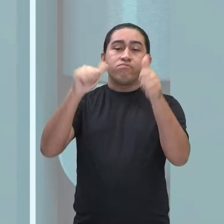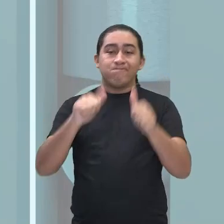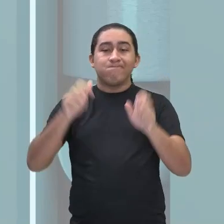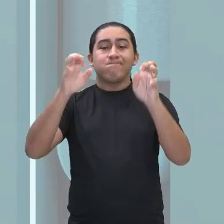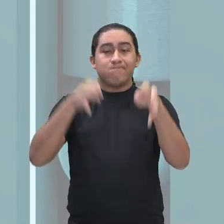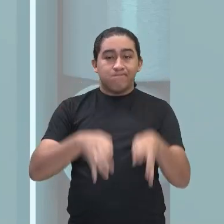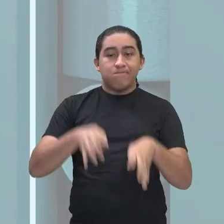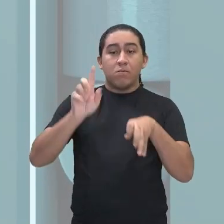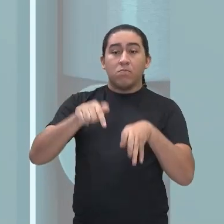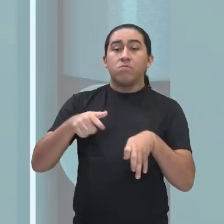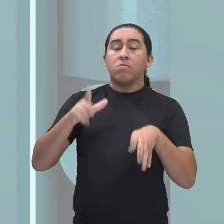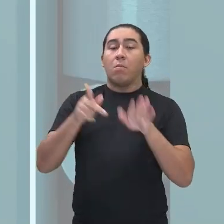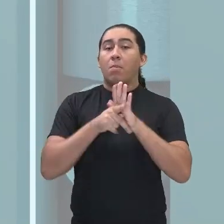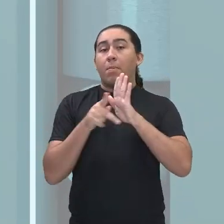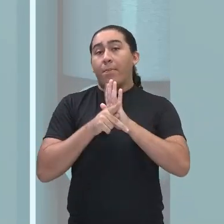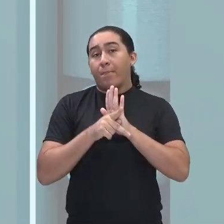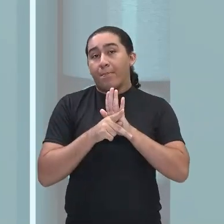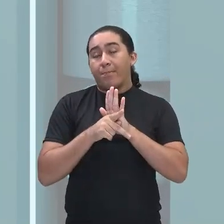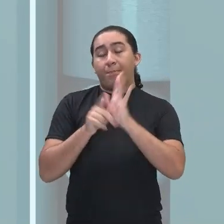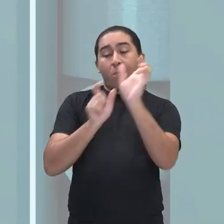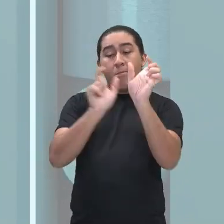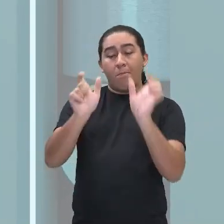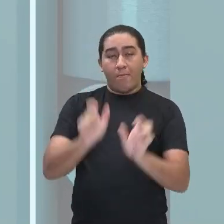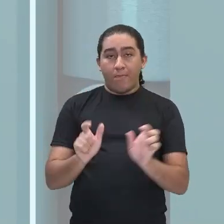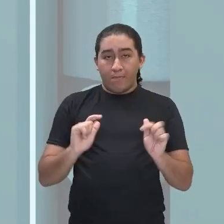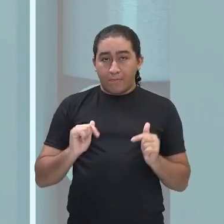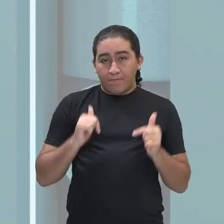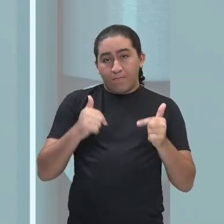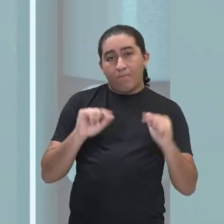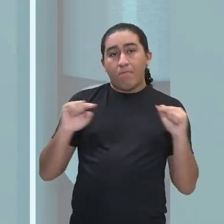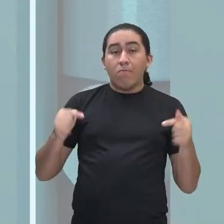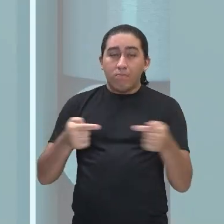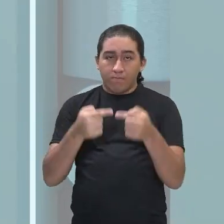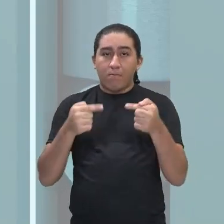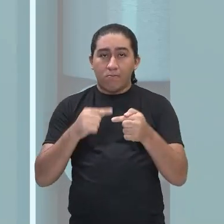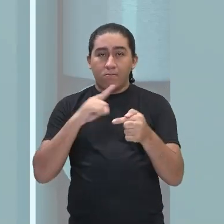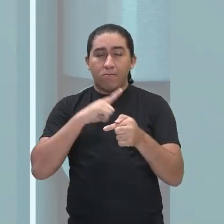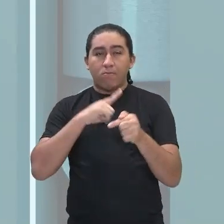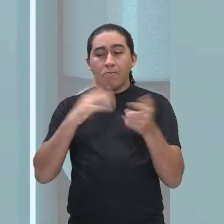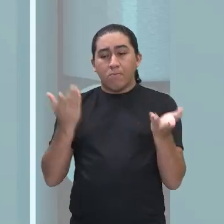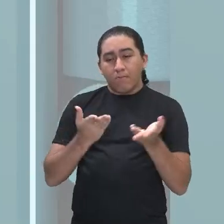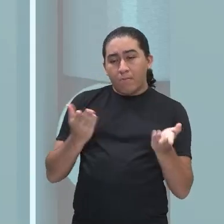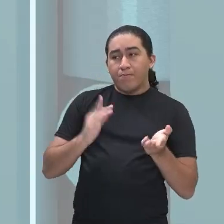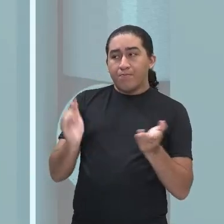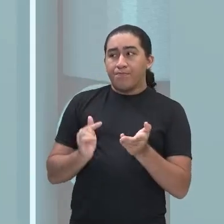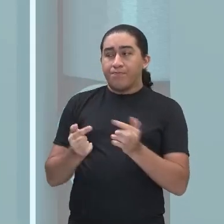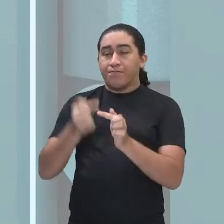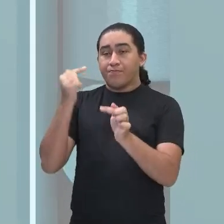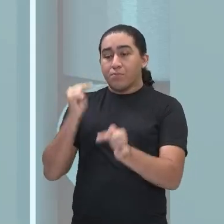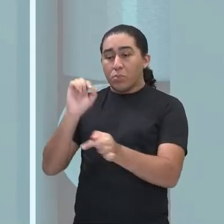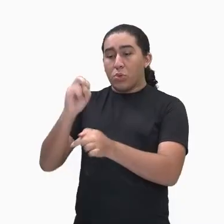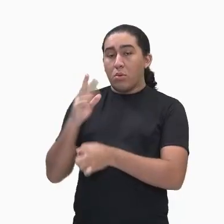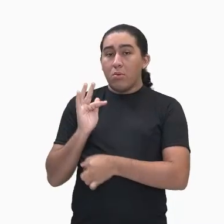essas questões que as ações devem estar no presente, passado ou futuro.